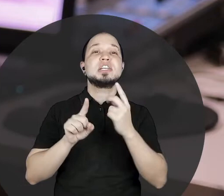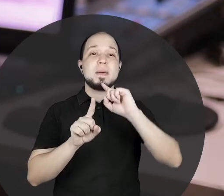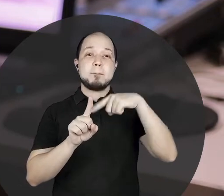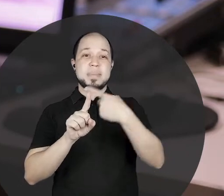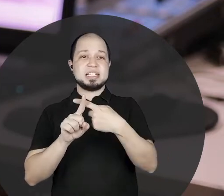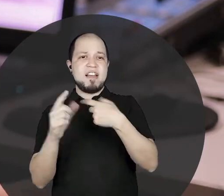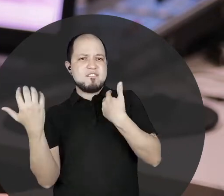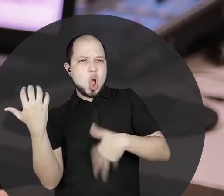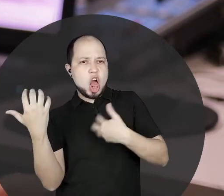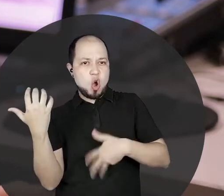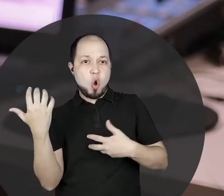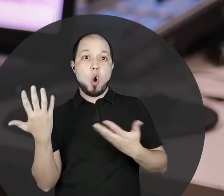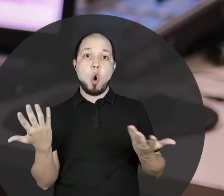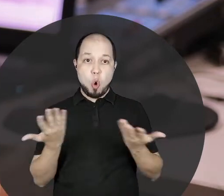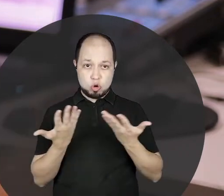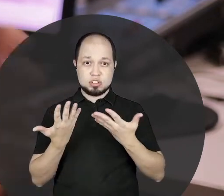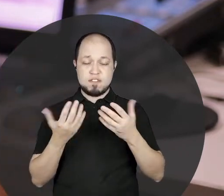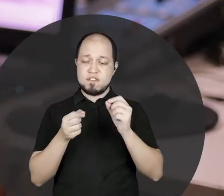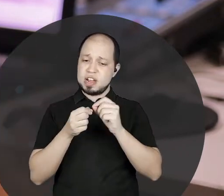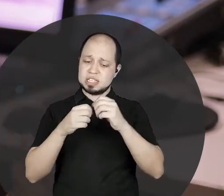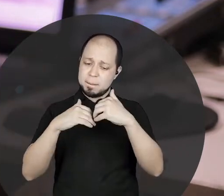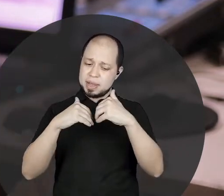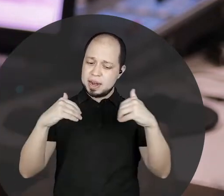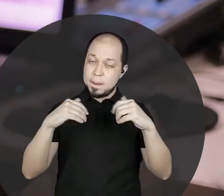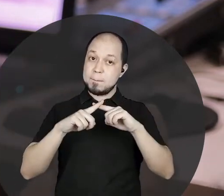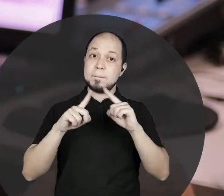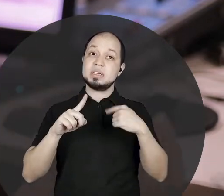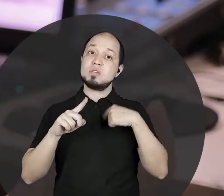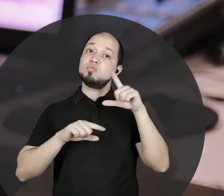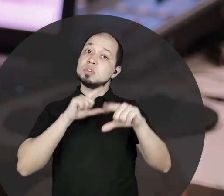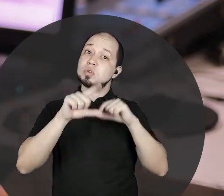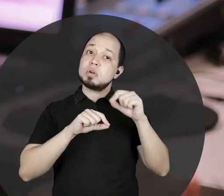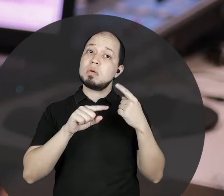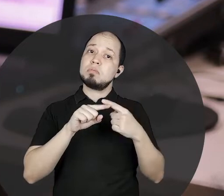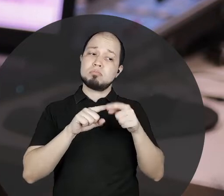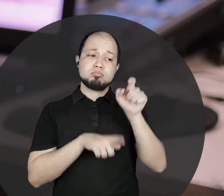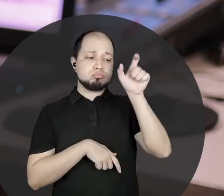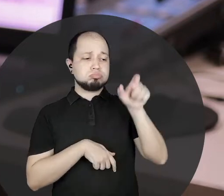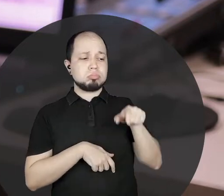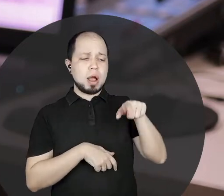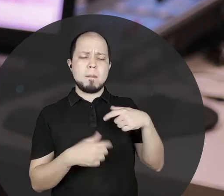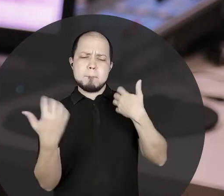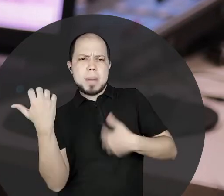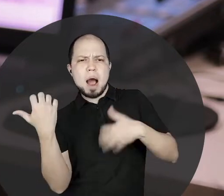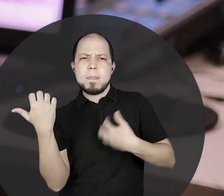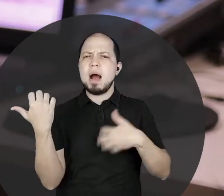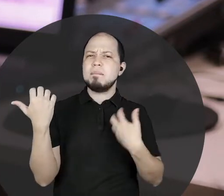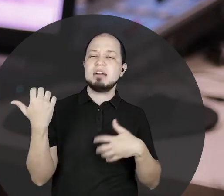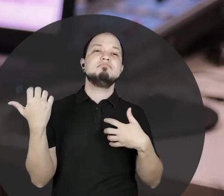dia a gente tem a possibilidade de fazer separado, então a gente faz separado, mas eu escolhi porque o cara ia estar tocando ali com a dinâmica dele e isso